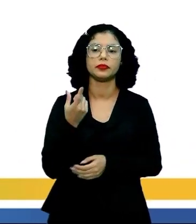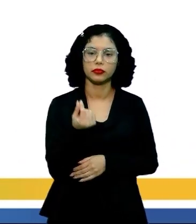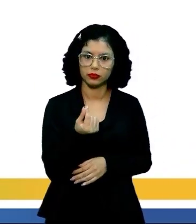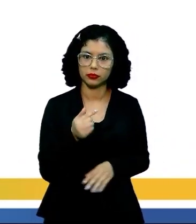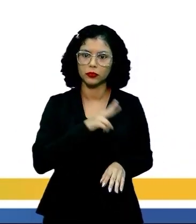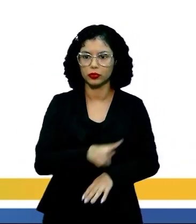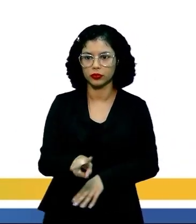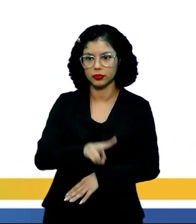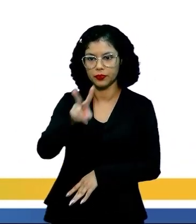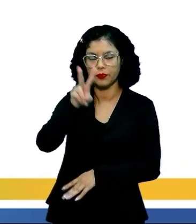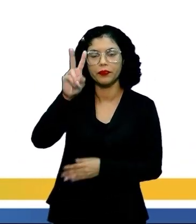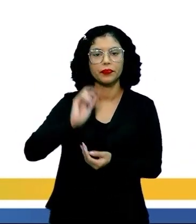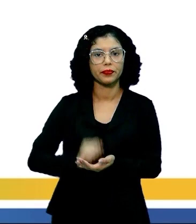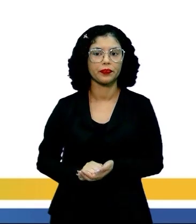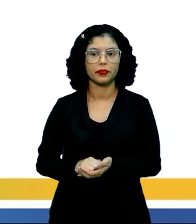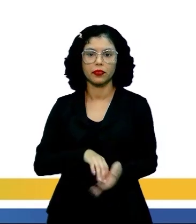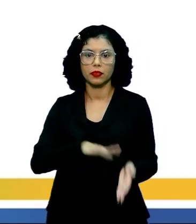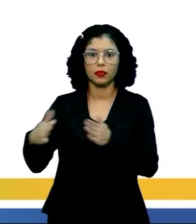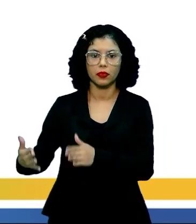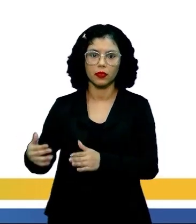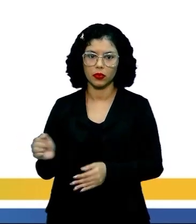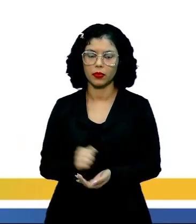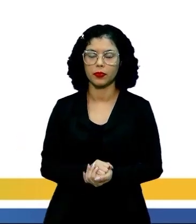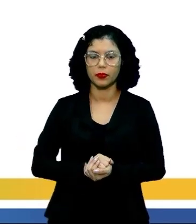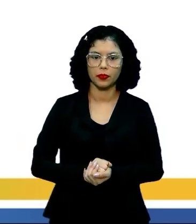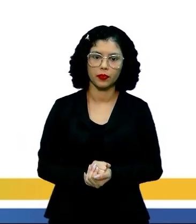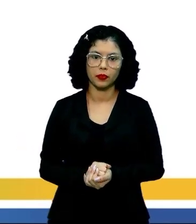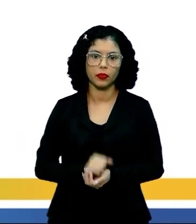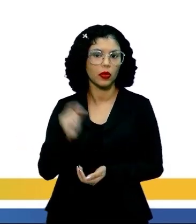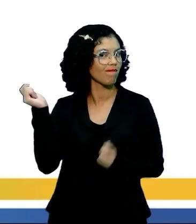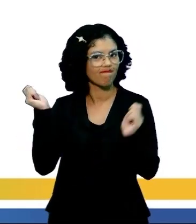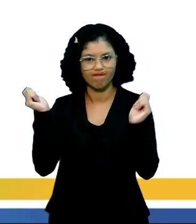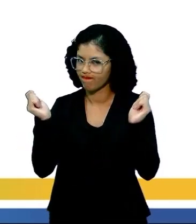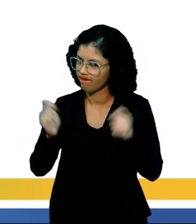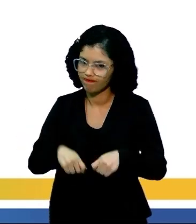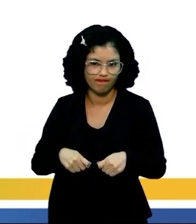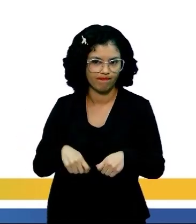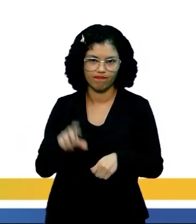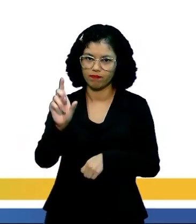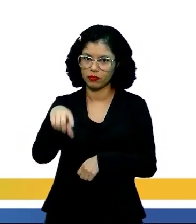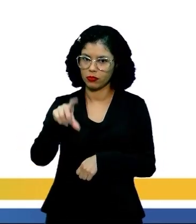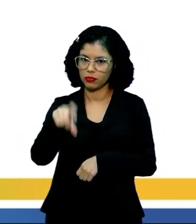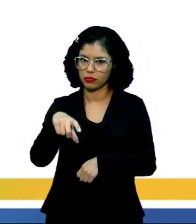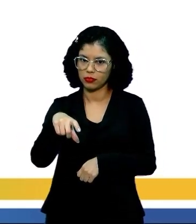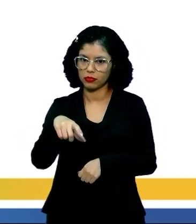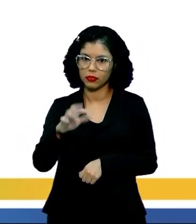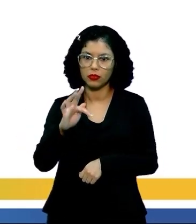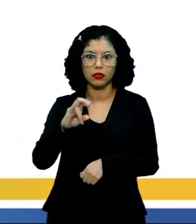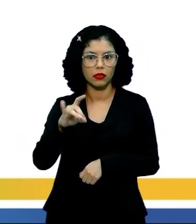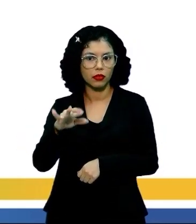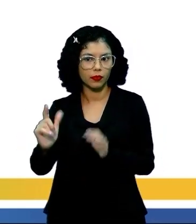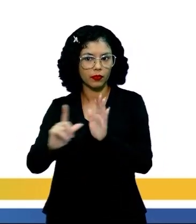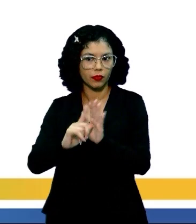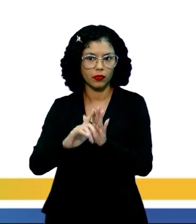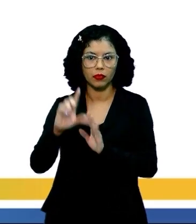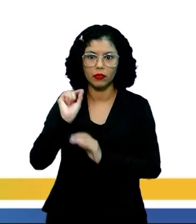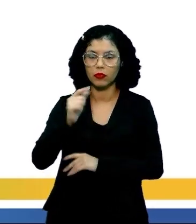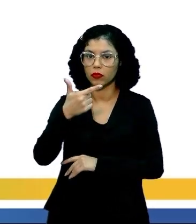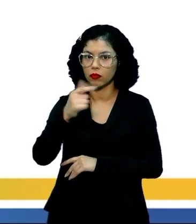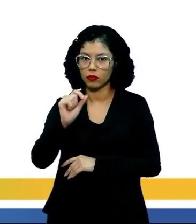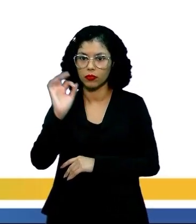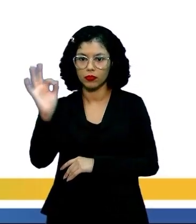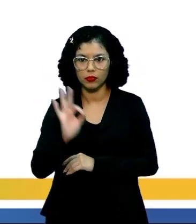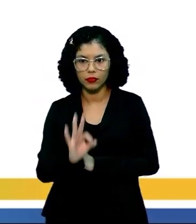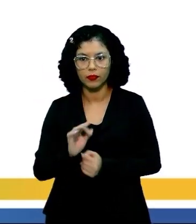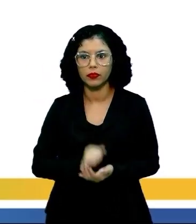Então, R$50 passa a ser o valor original. Ele não possui o cartão Fidelidade da loja, então ele só vai ter